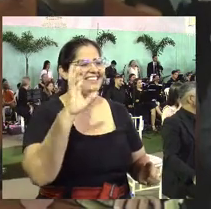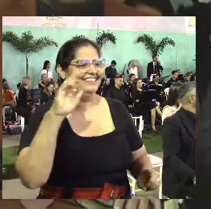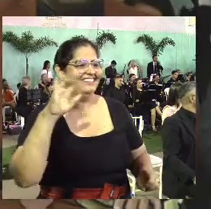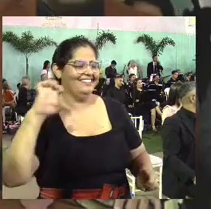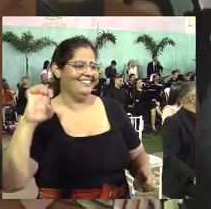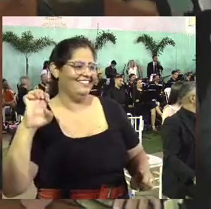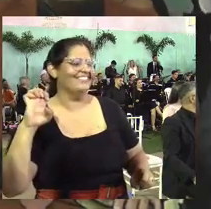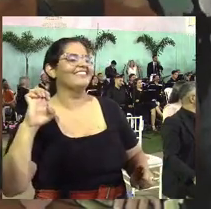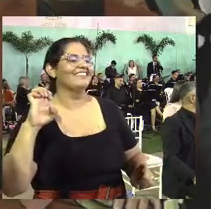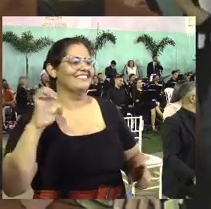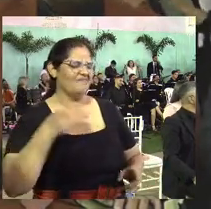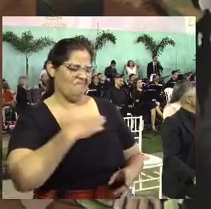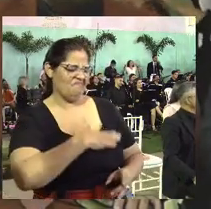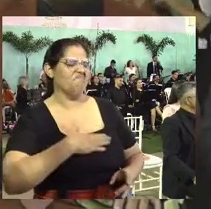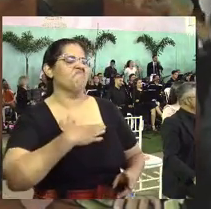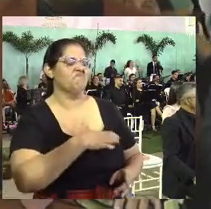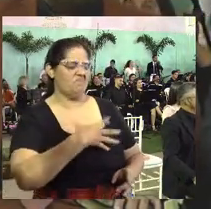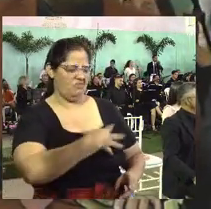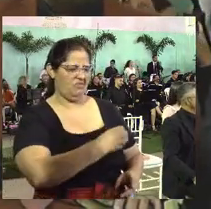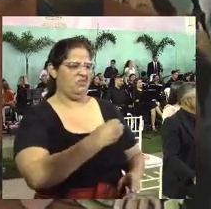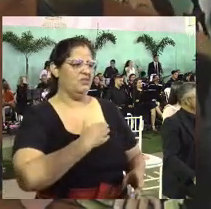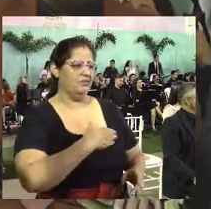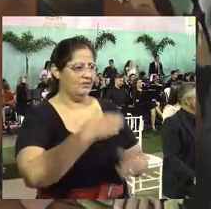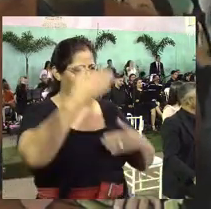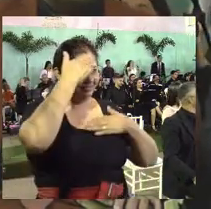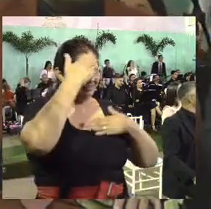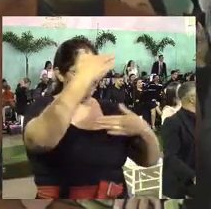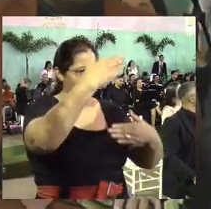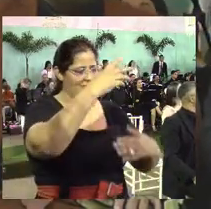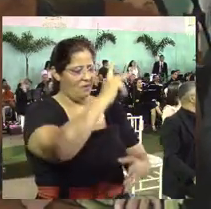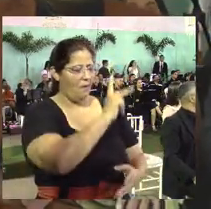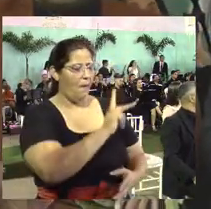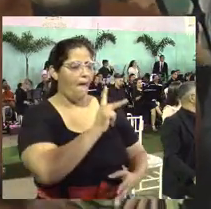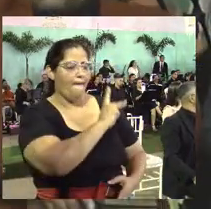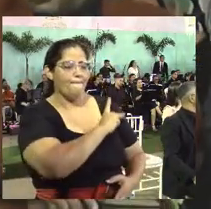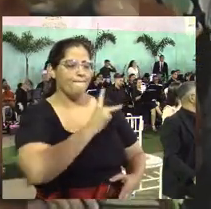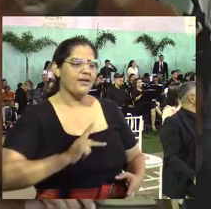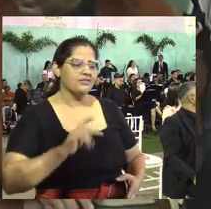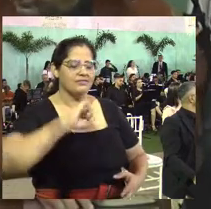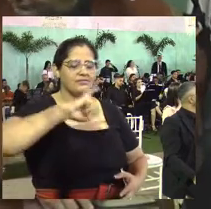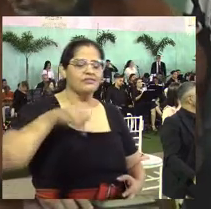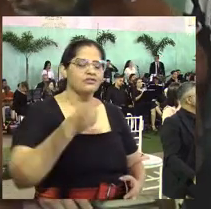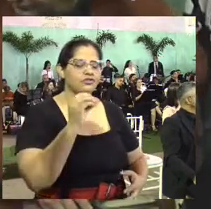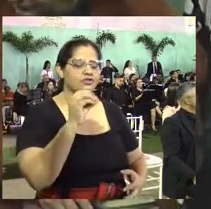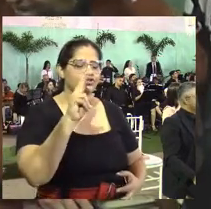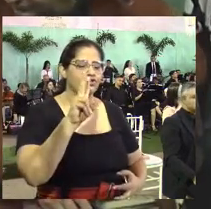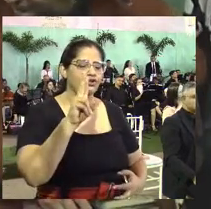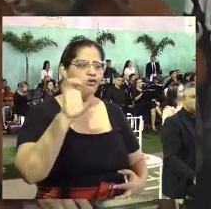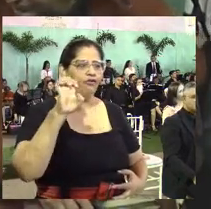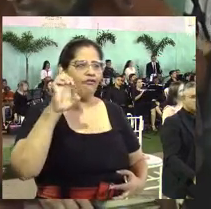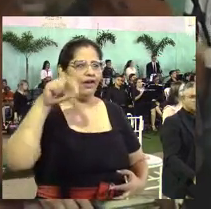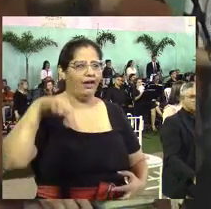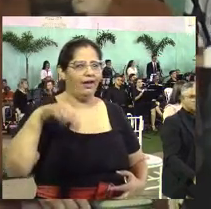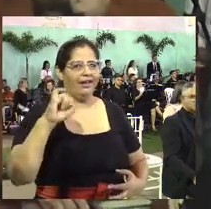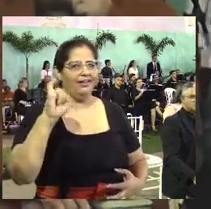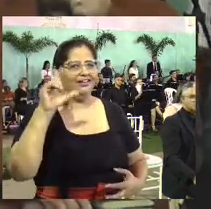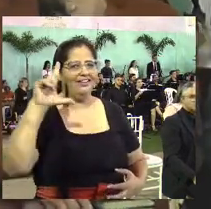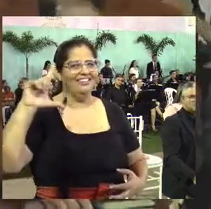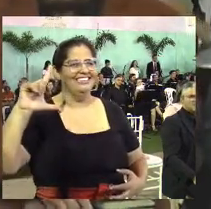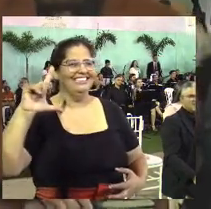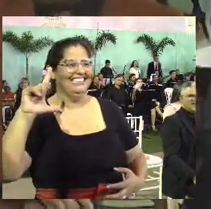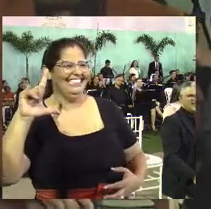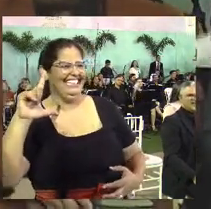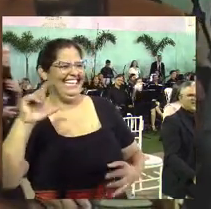sede que ele vai encontrar o pastor Quero agradecer ao meu pastor juvenil a todos os obreiros a minha família ela passou reservar uma